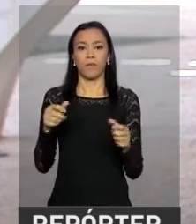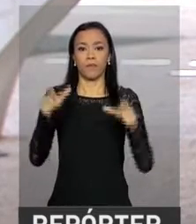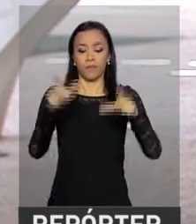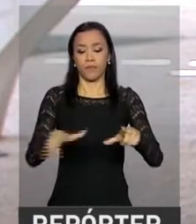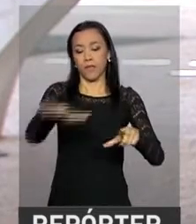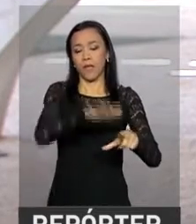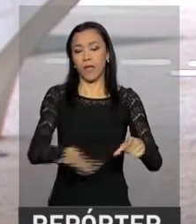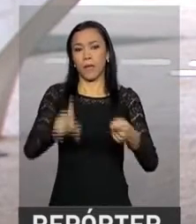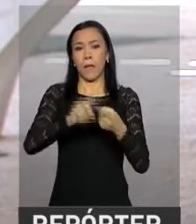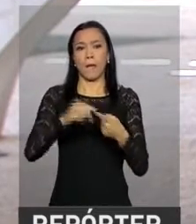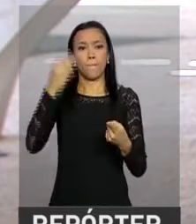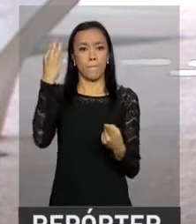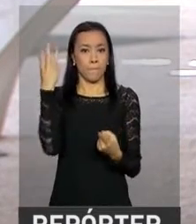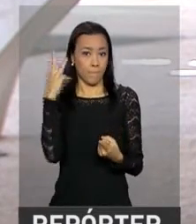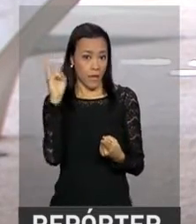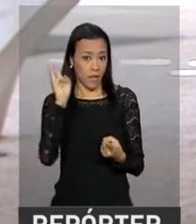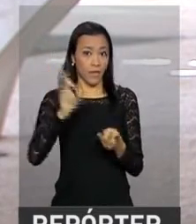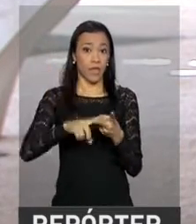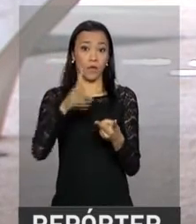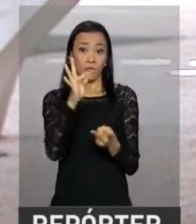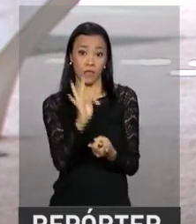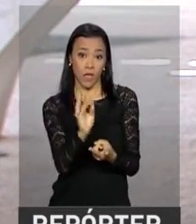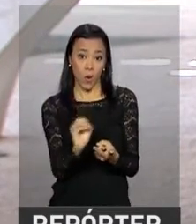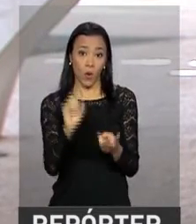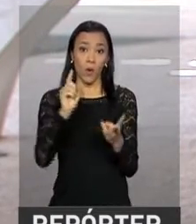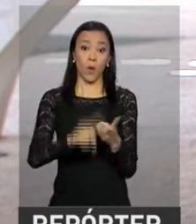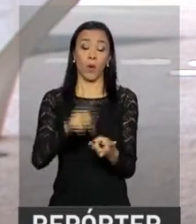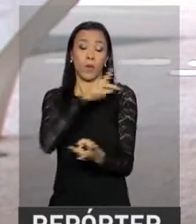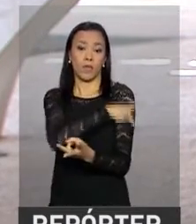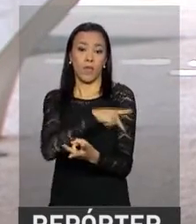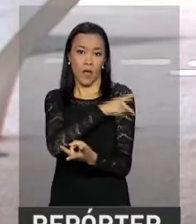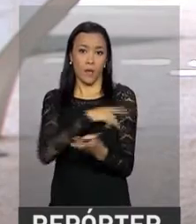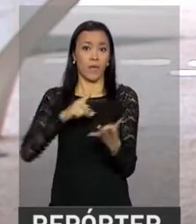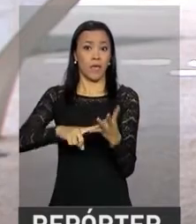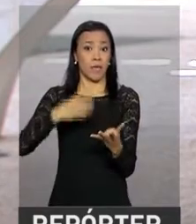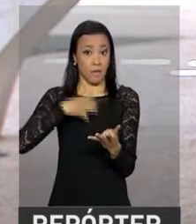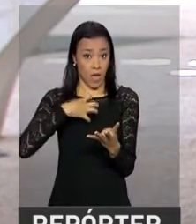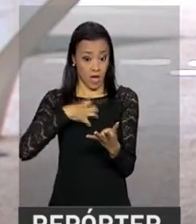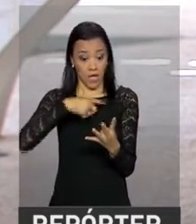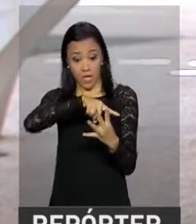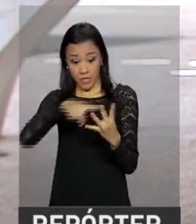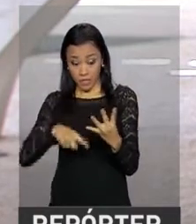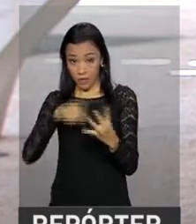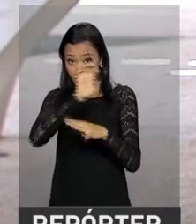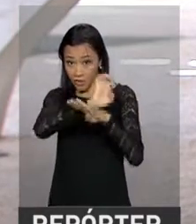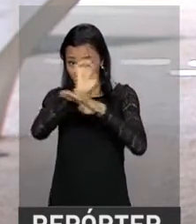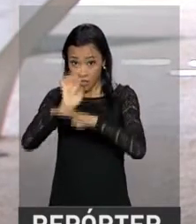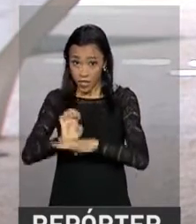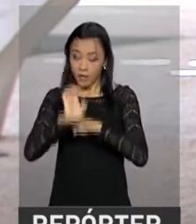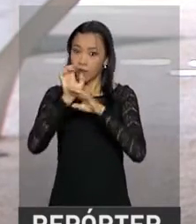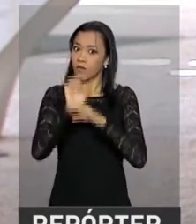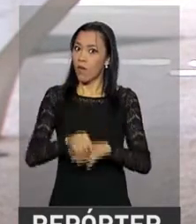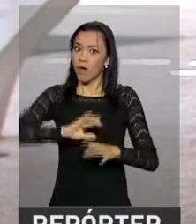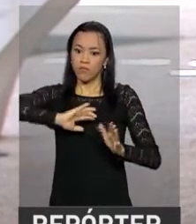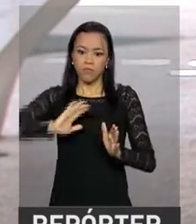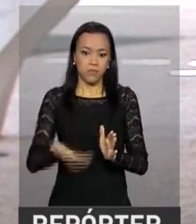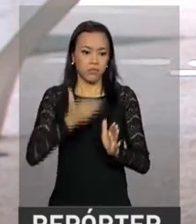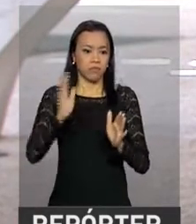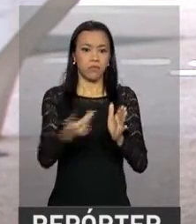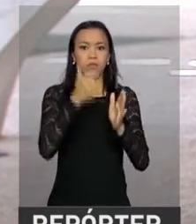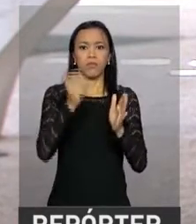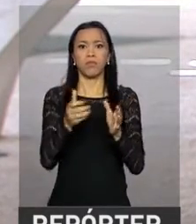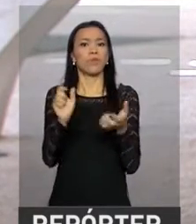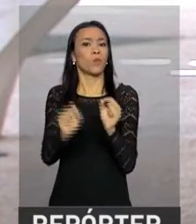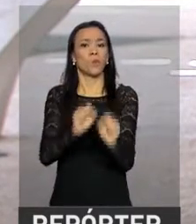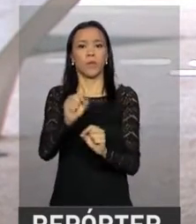matopiba quem fui maranhão tocantins piauí e bahia é uma das regiões que produzem soja soja mais competitivas do